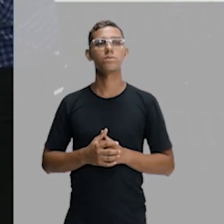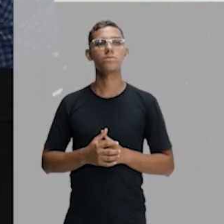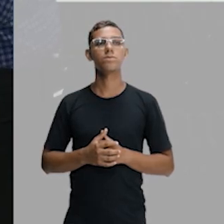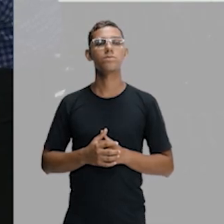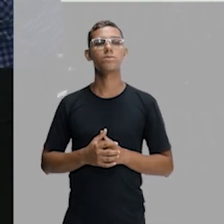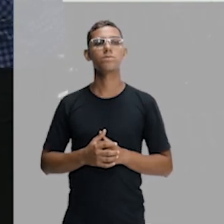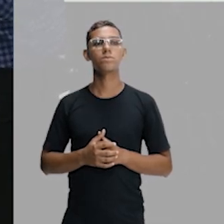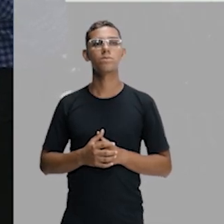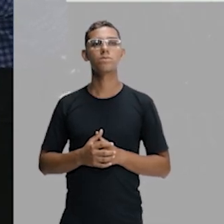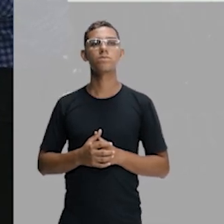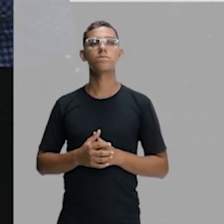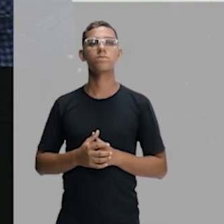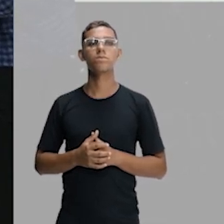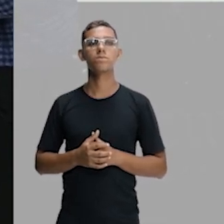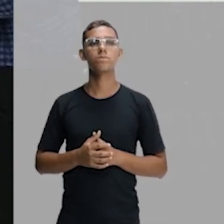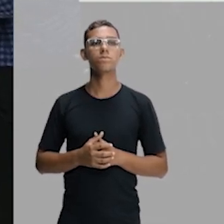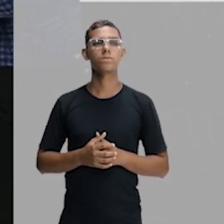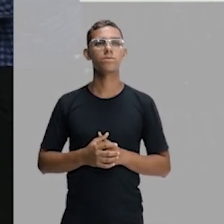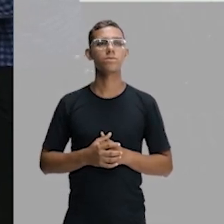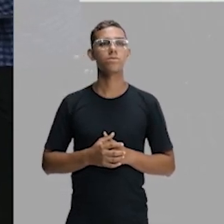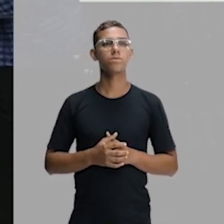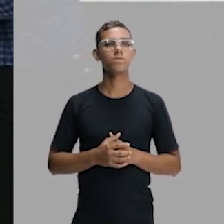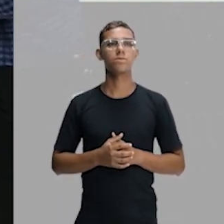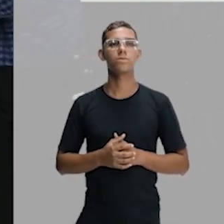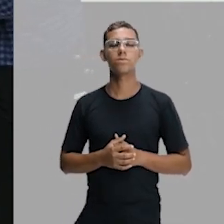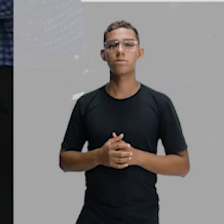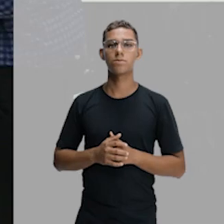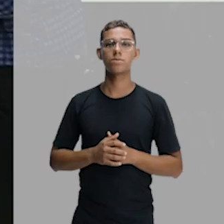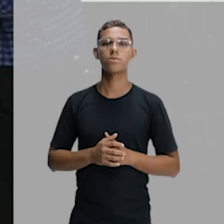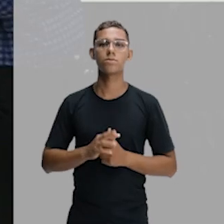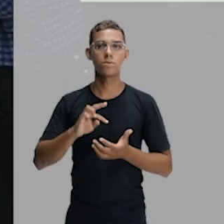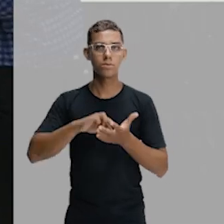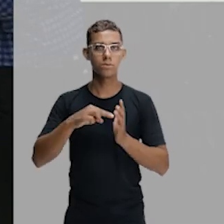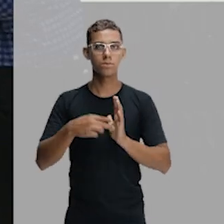da interação do genótipo